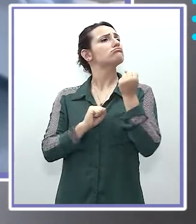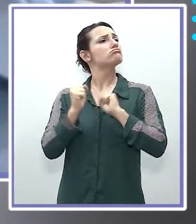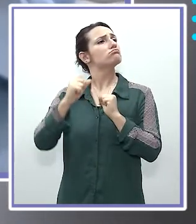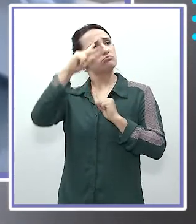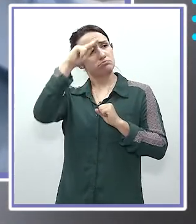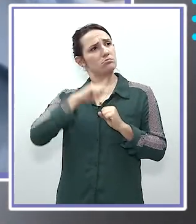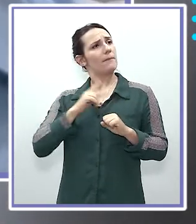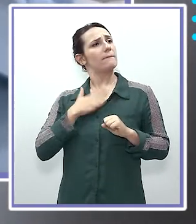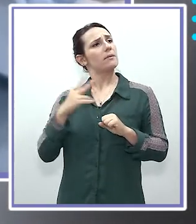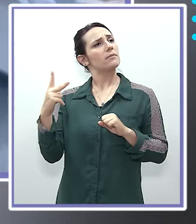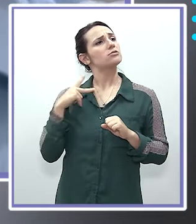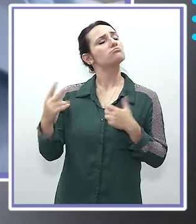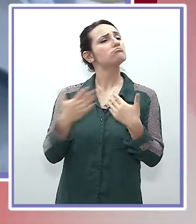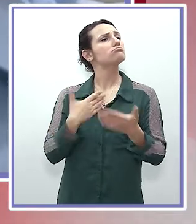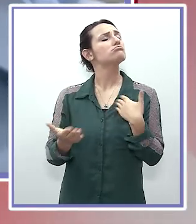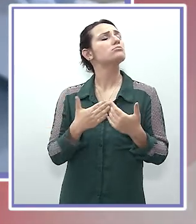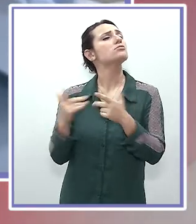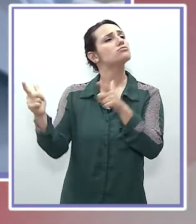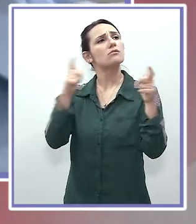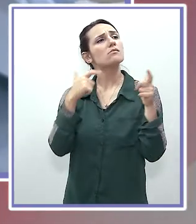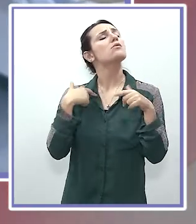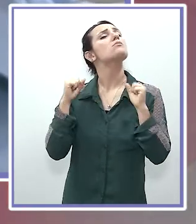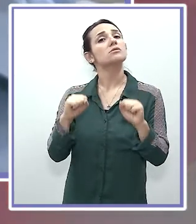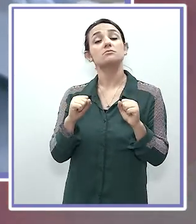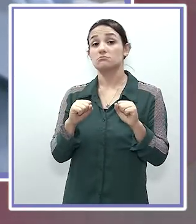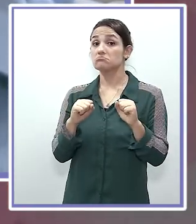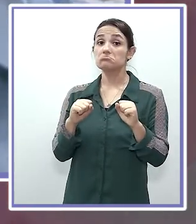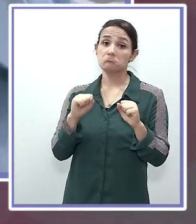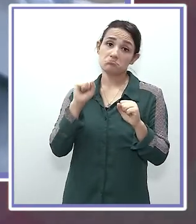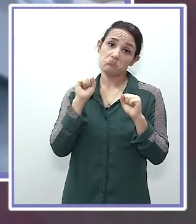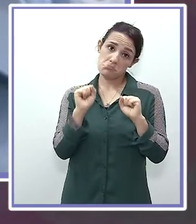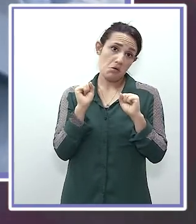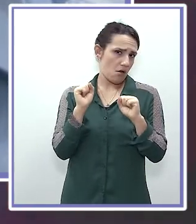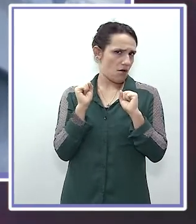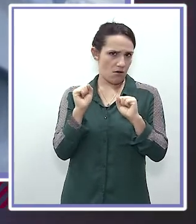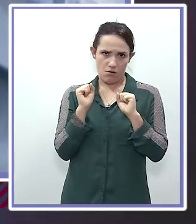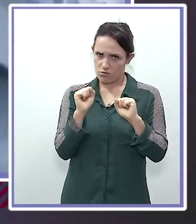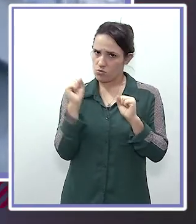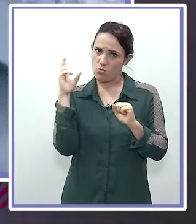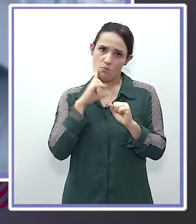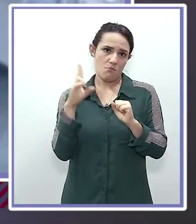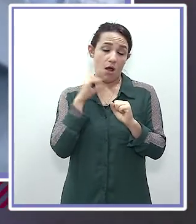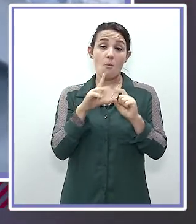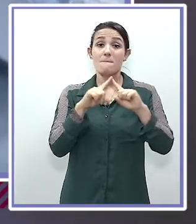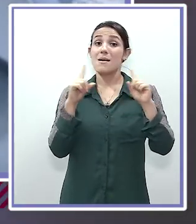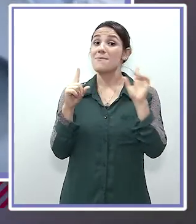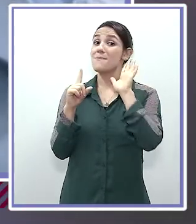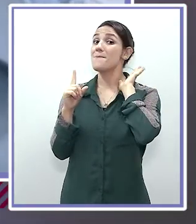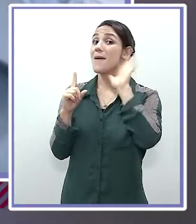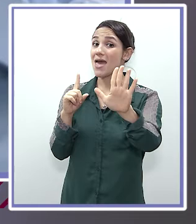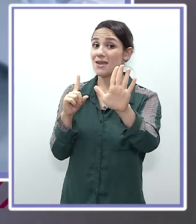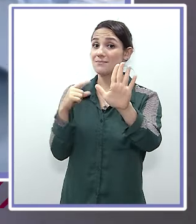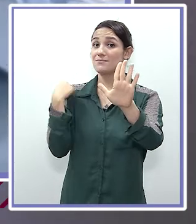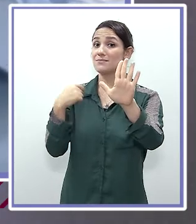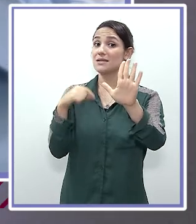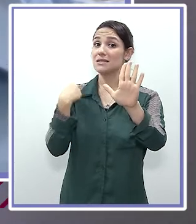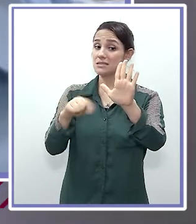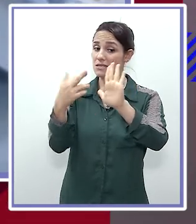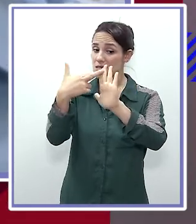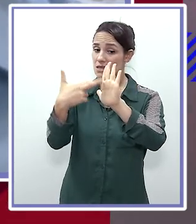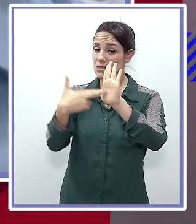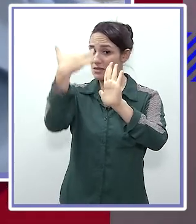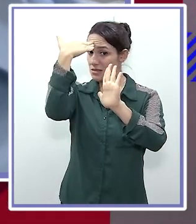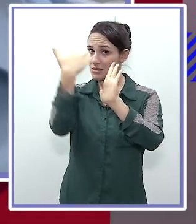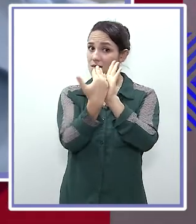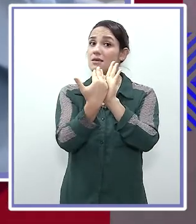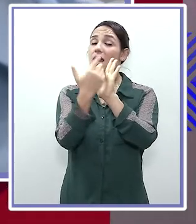central hidrelétrica privada, em qualquer lugar do país, do estado, entendeu? É totalmente possível, desde que ela construa e se